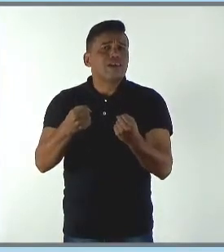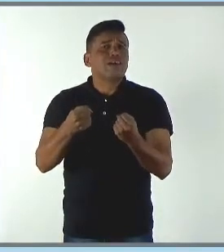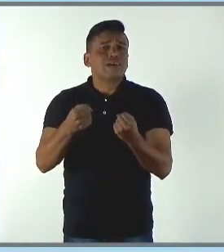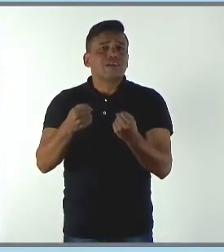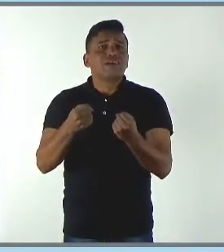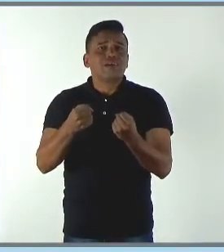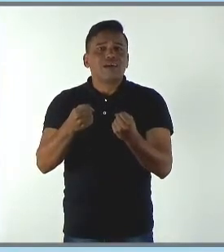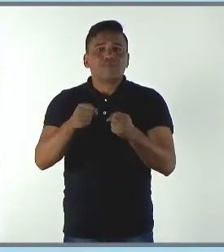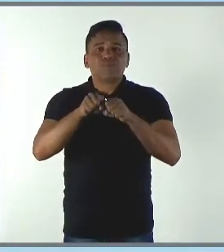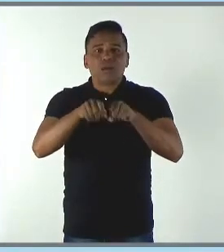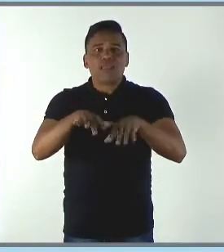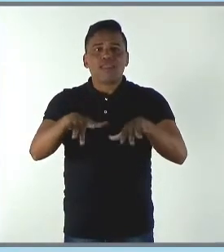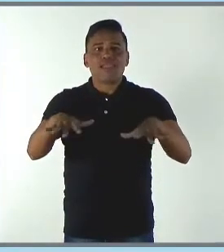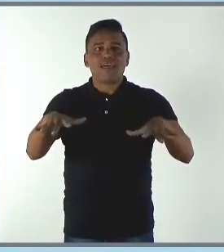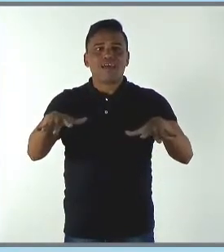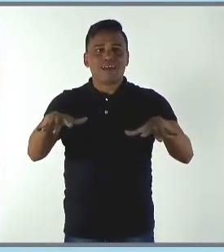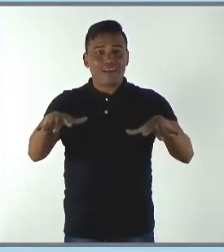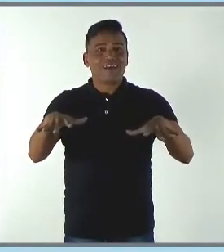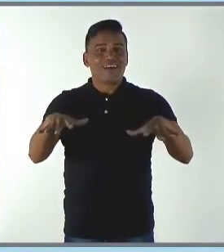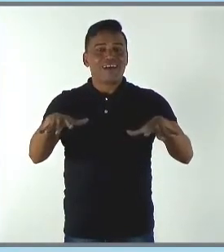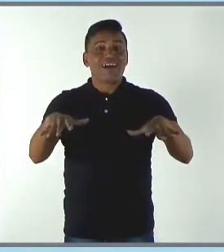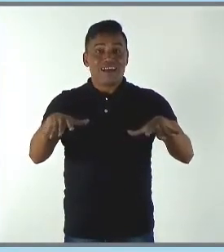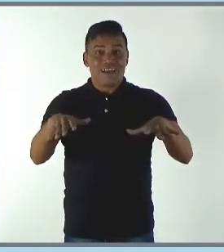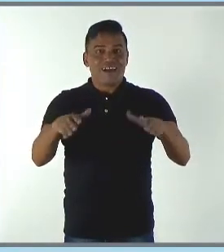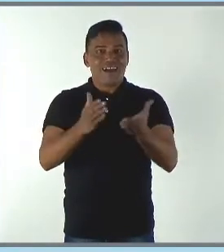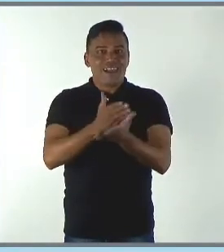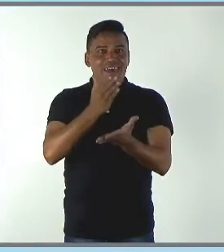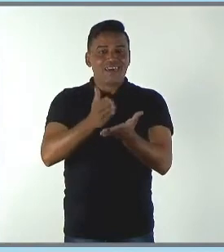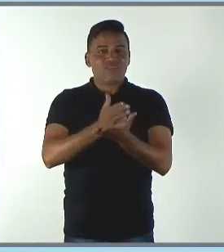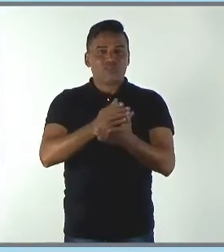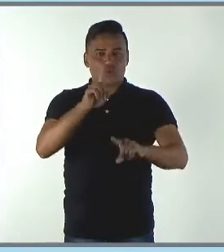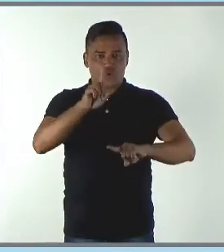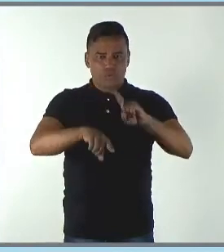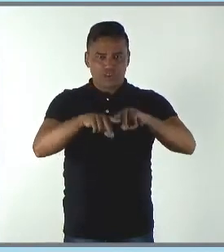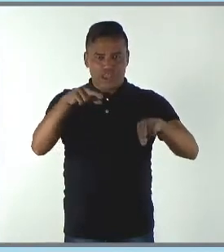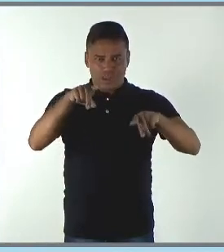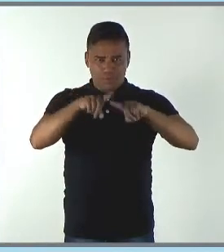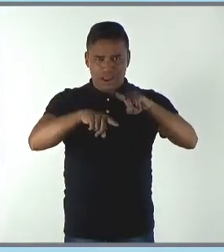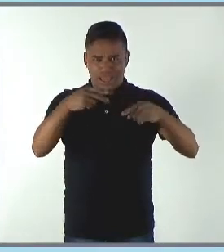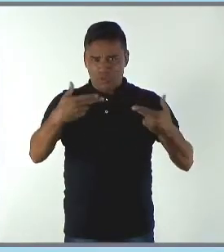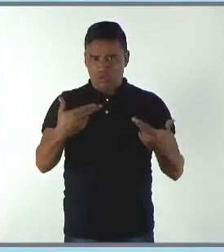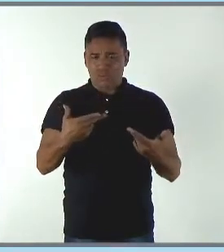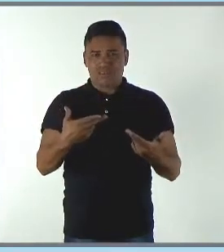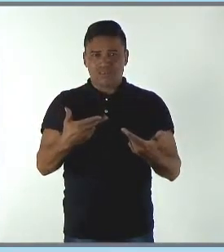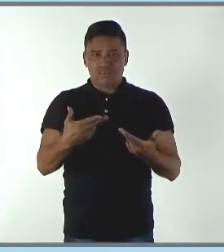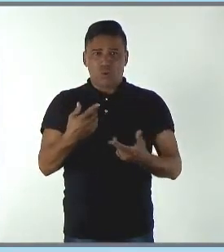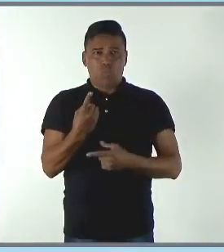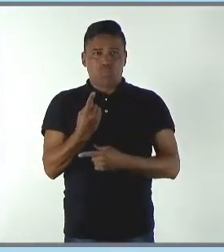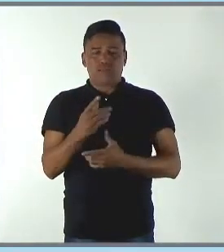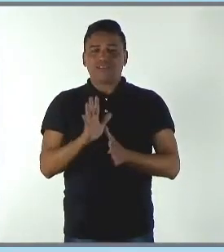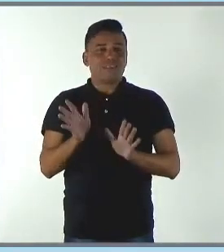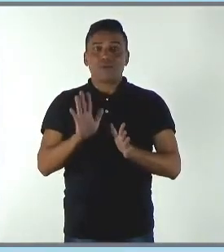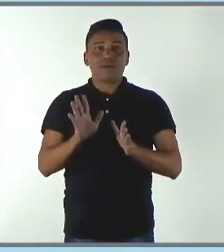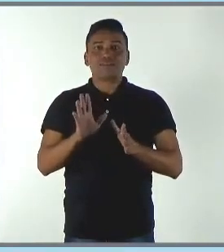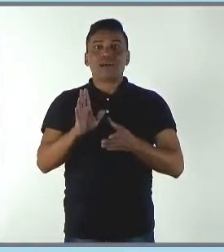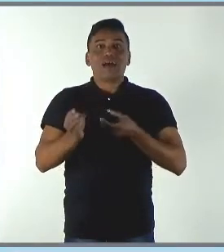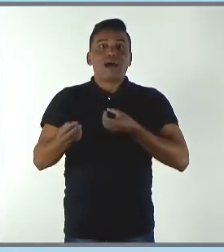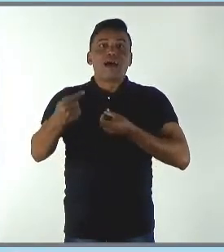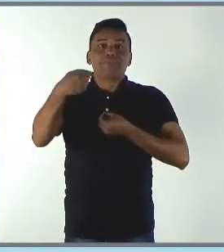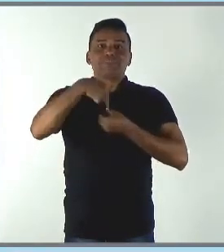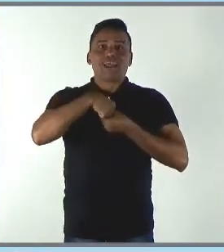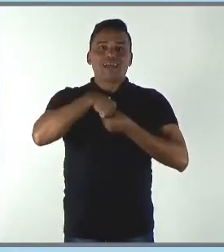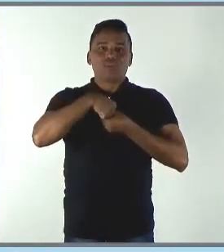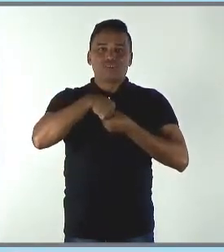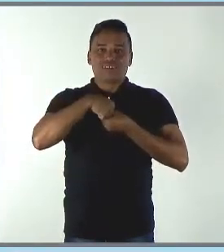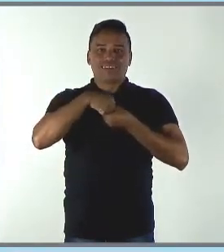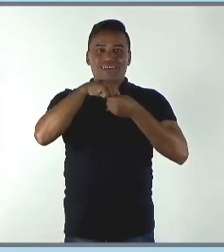porque no fundo a gente tem a ideia do livro como um objeto fixo, mas os elementos abstratos estão em torno dele, os sentidos que a gente atribui,